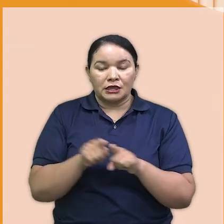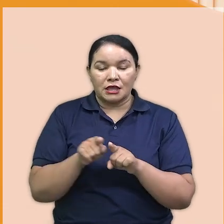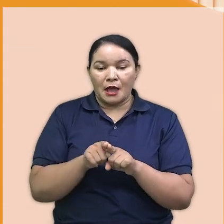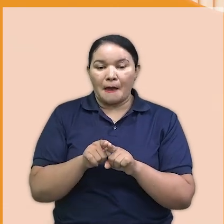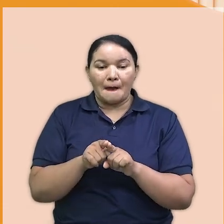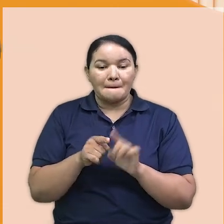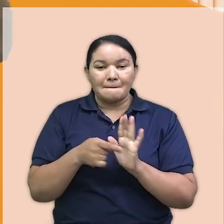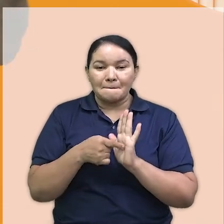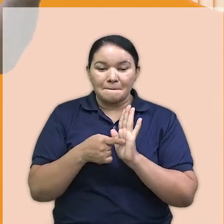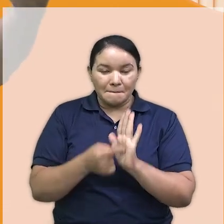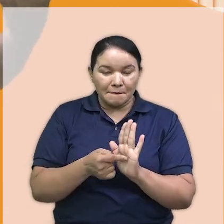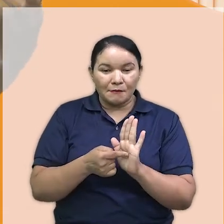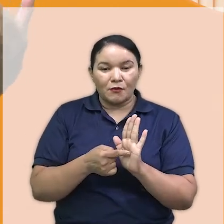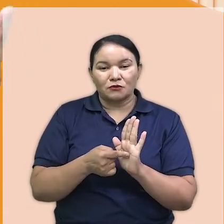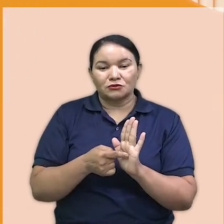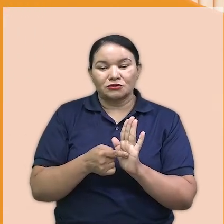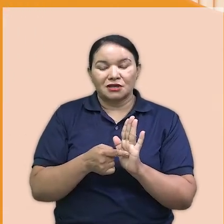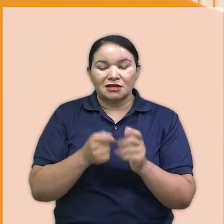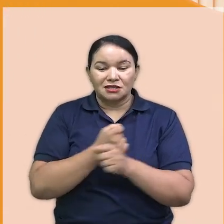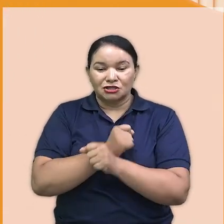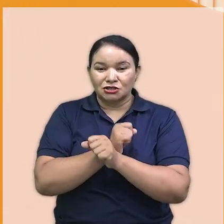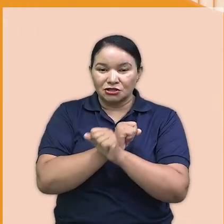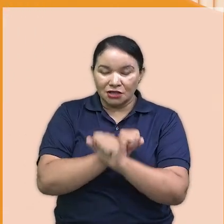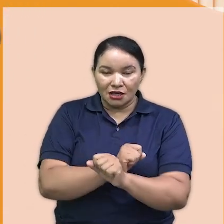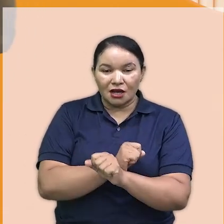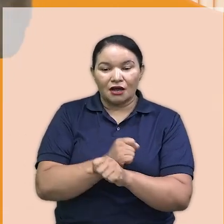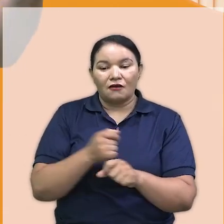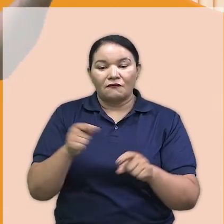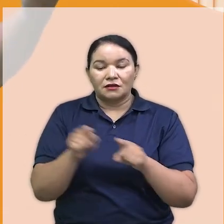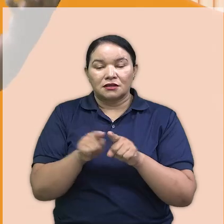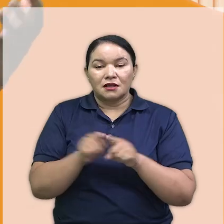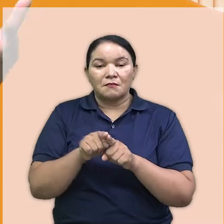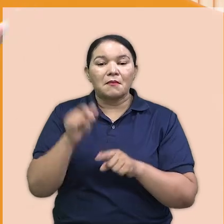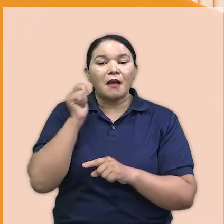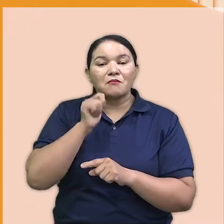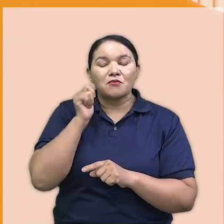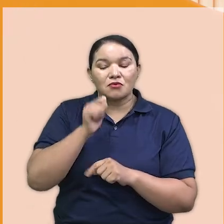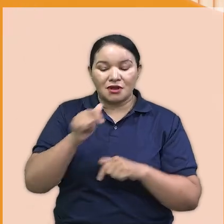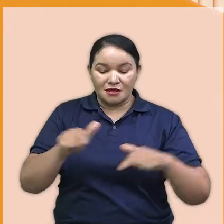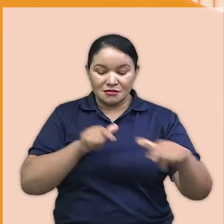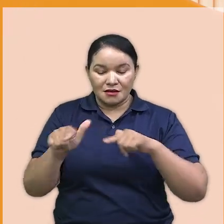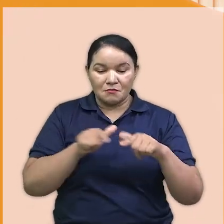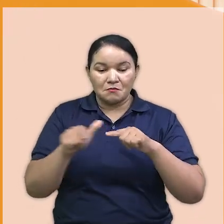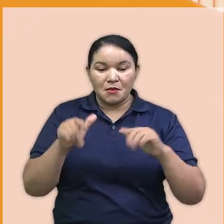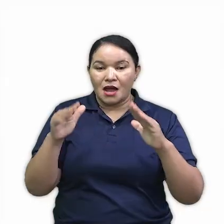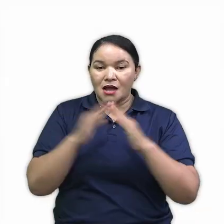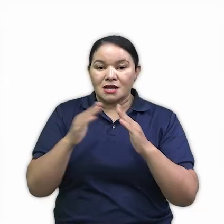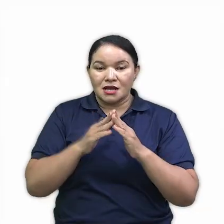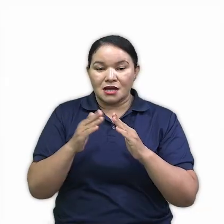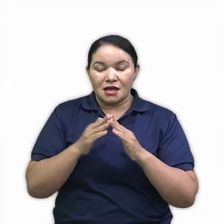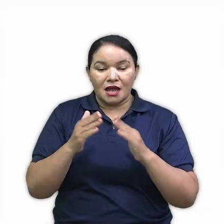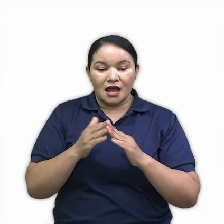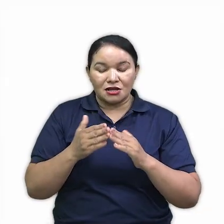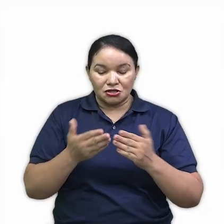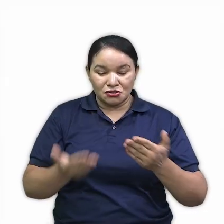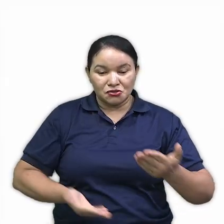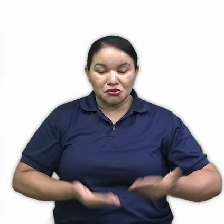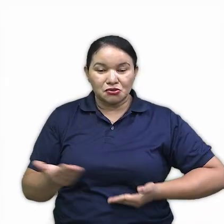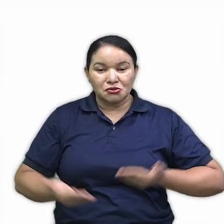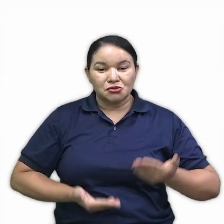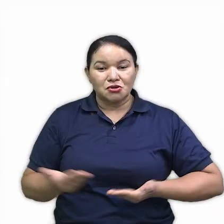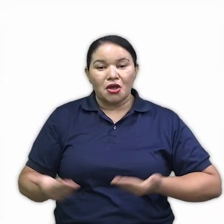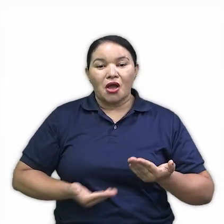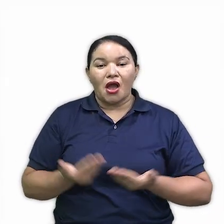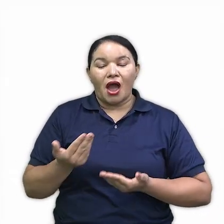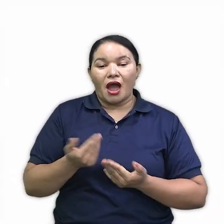onde mostra ali os escravos, sendo as empregadas domésticas dos patrões, eram todas as negras, né? Então, tudo